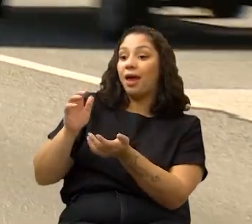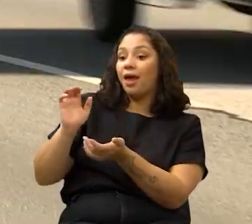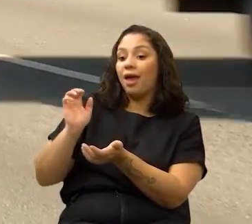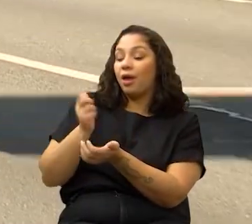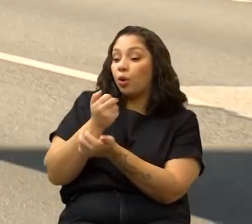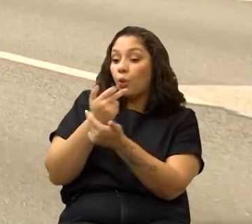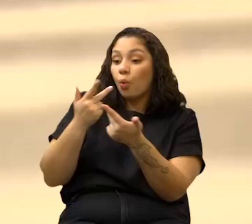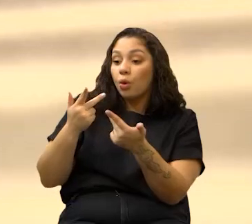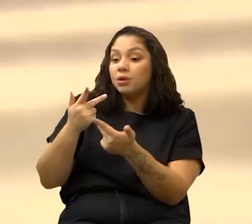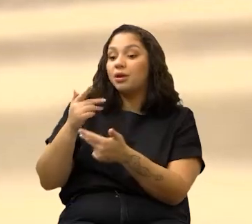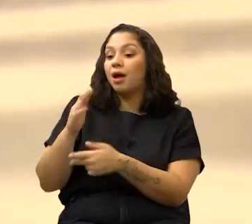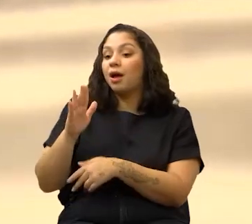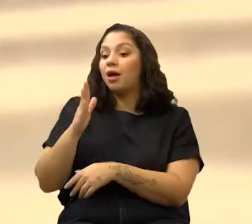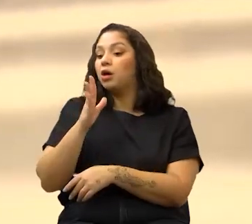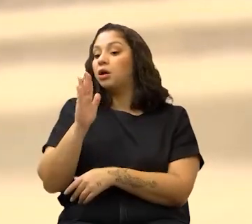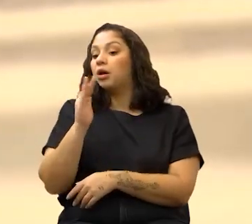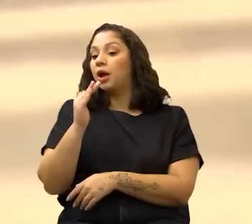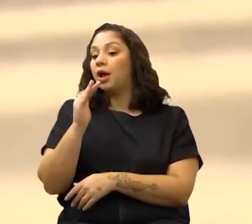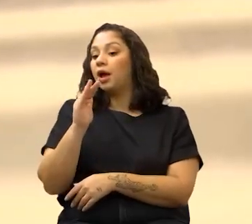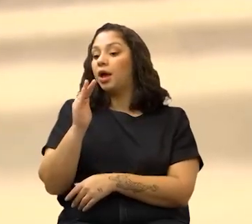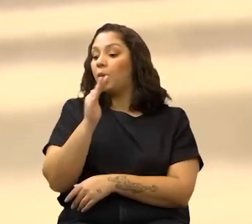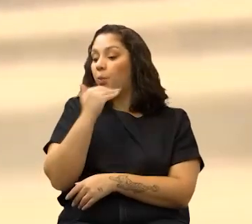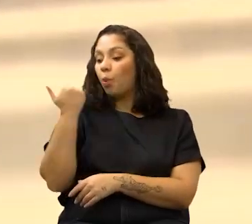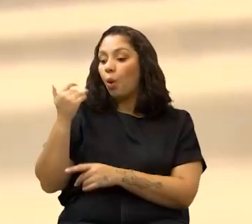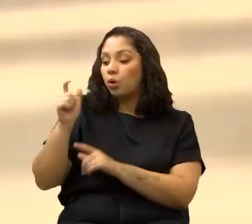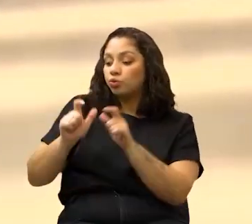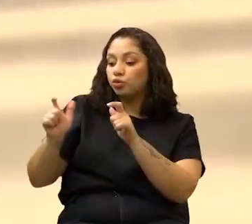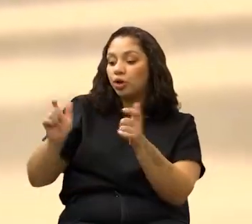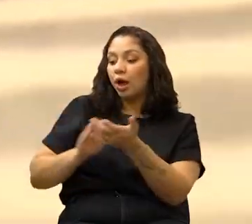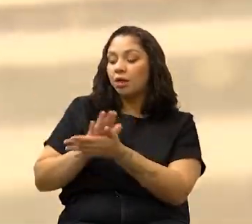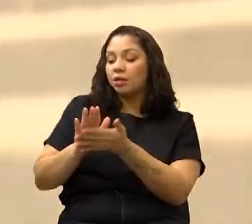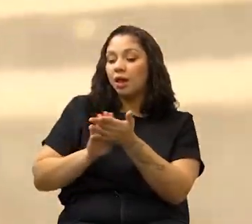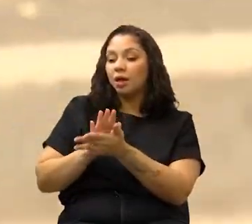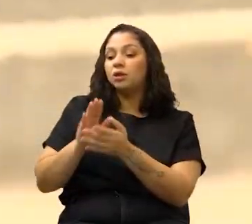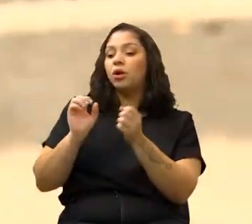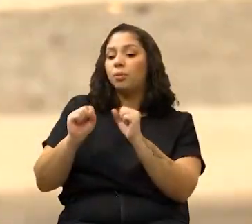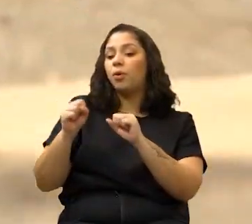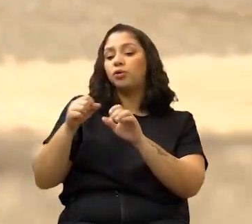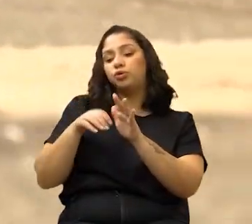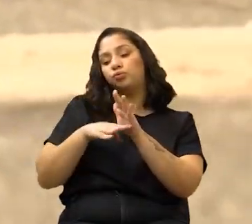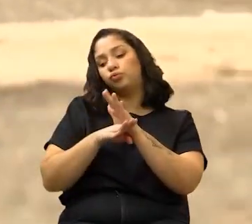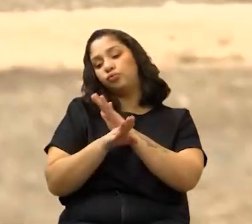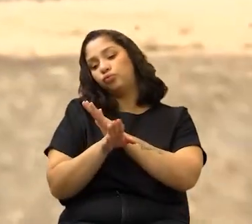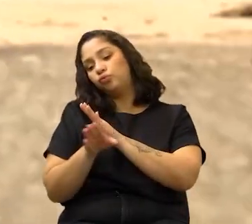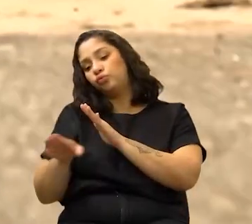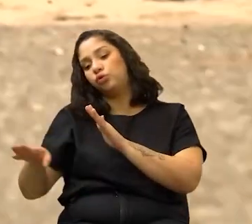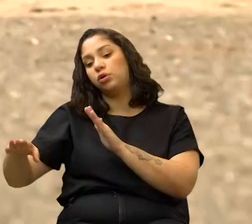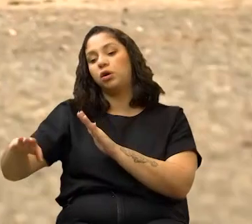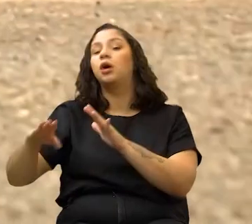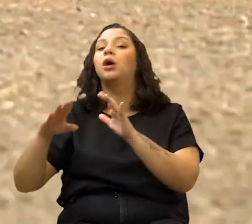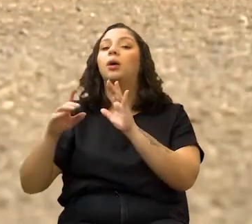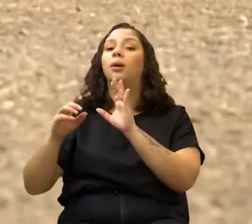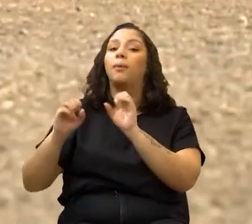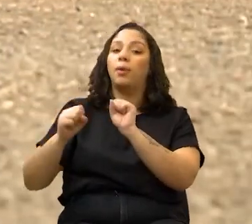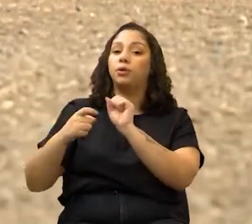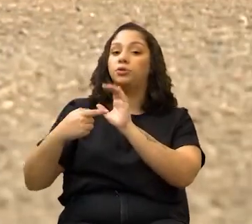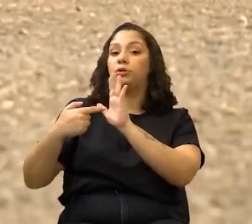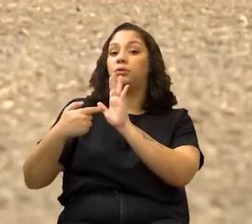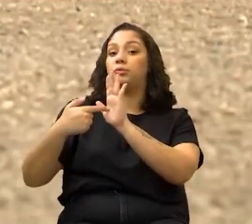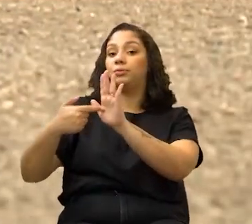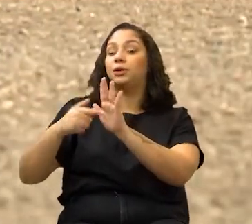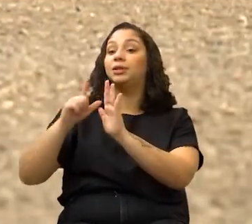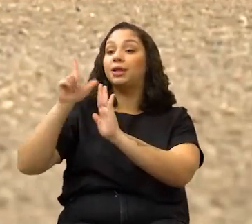vítima, o condutor já pode ali, se ele tiver condições de remover da via, por exemplo, e até registrar essa ocorrência